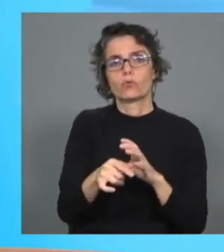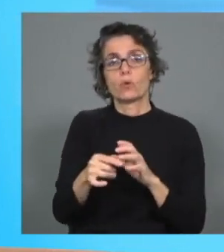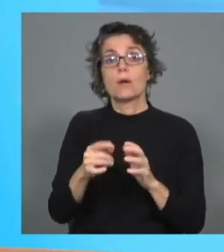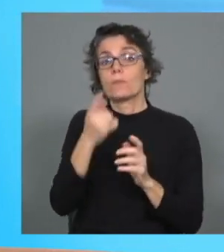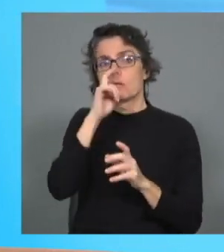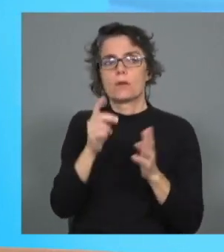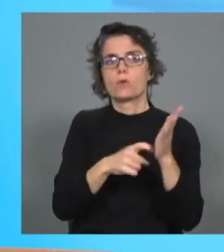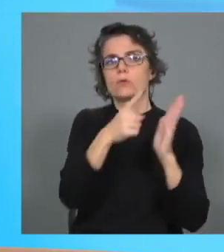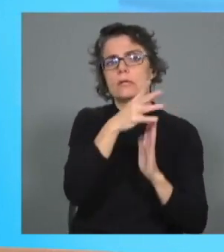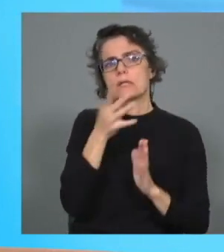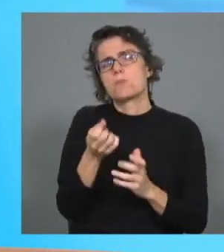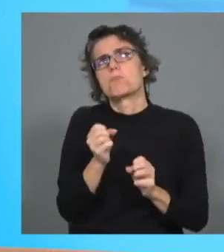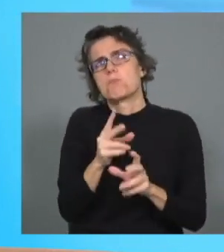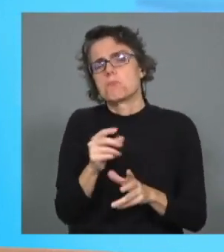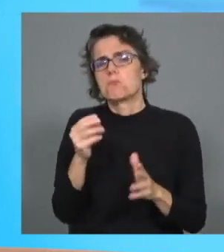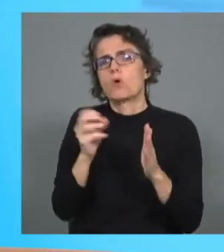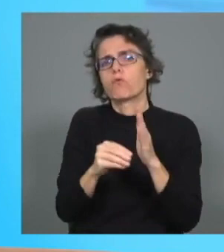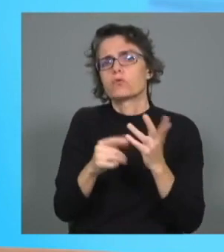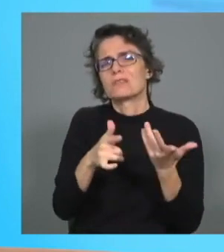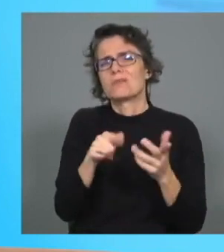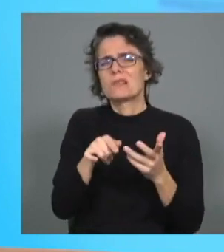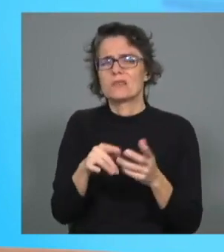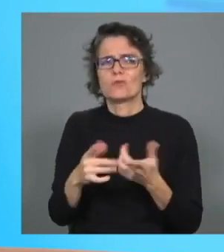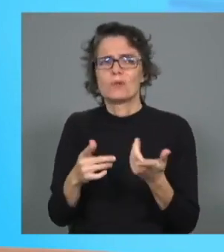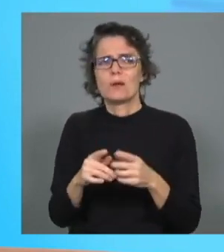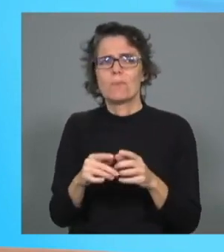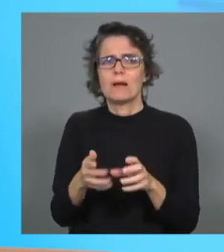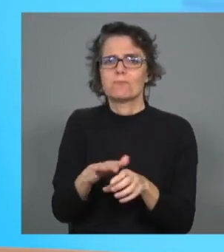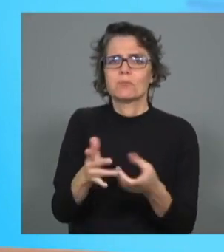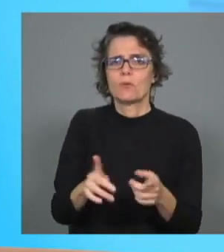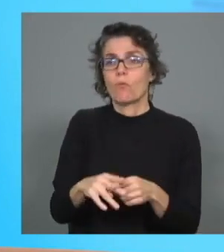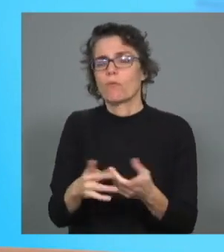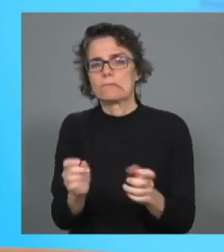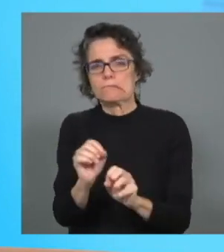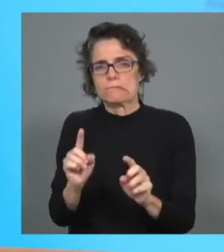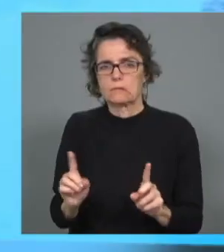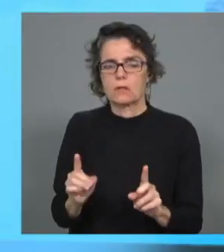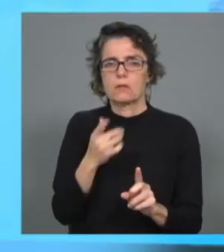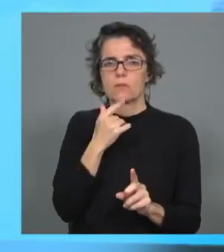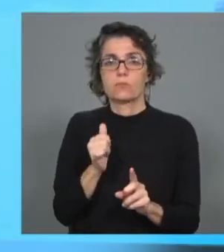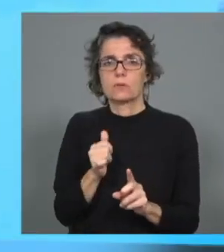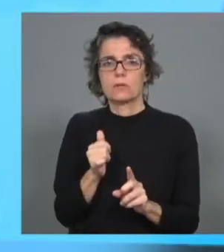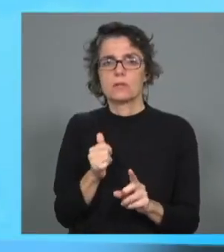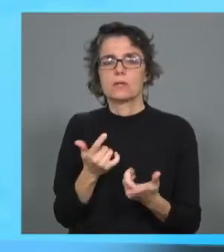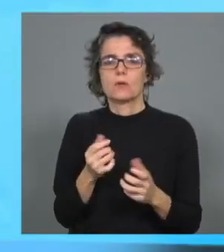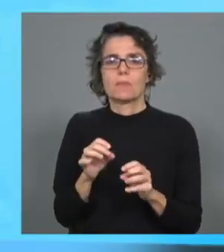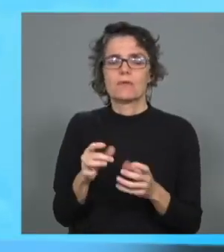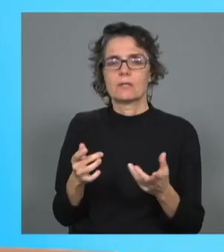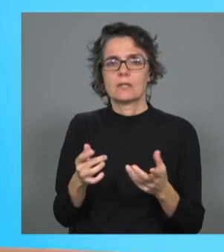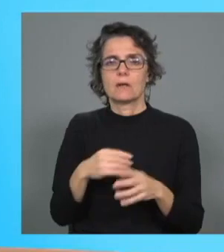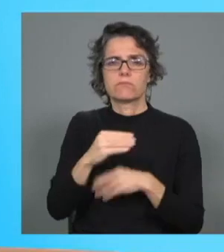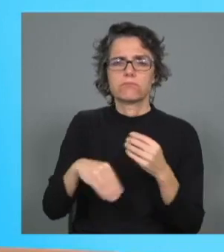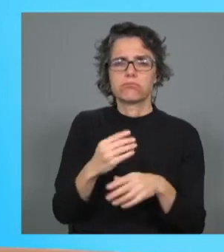tudo bem, pode haver um fundo, mas não podemos chamar reparações, porque não querem entrar criar mais confusões internas. E,